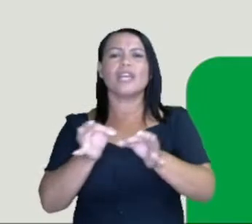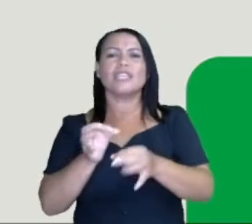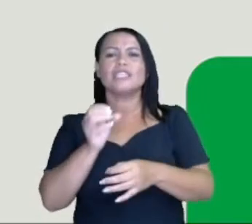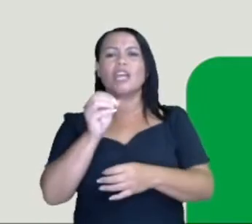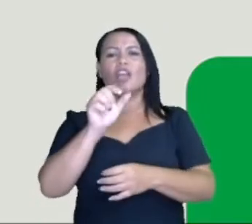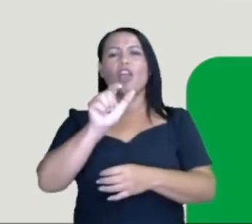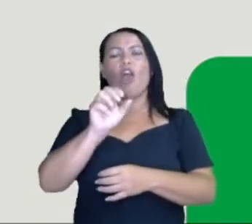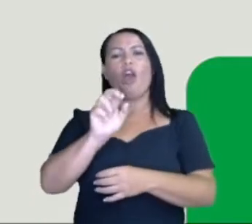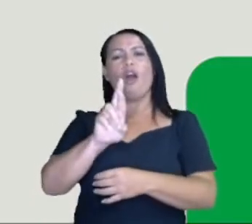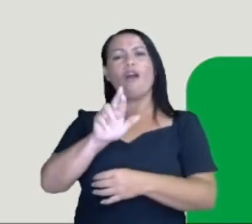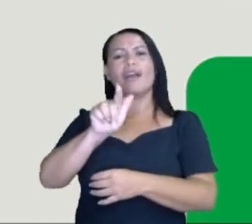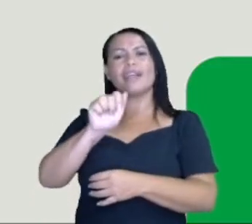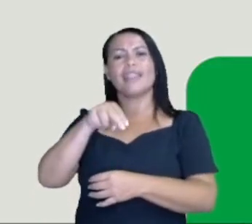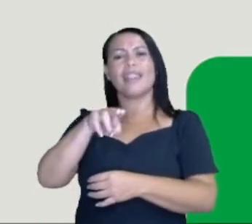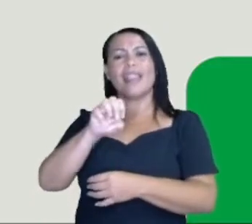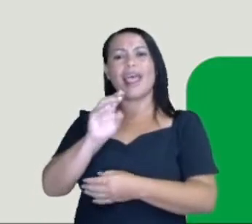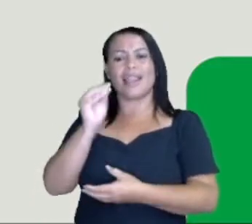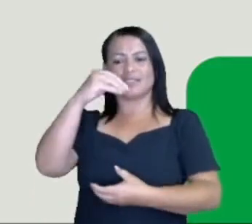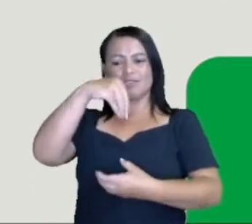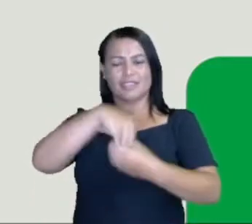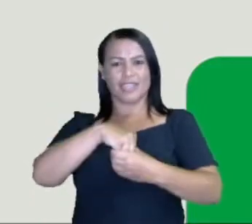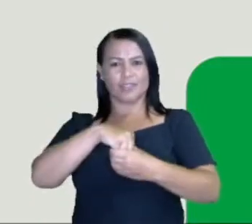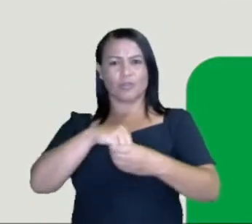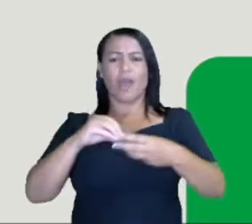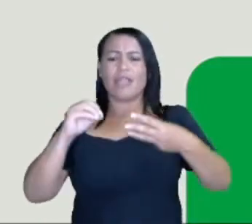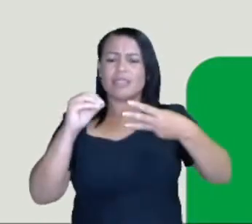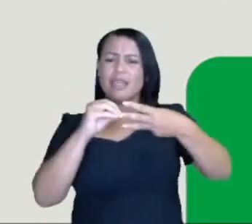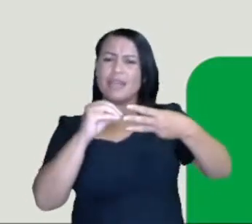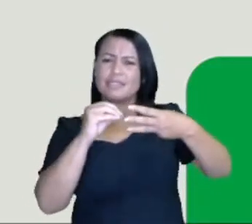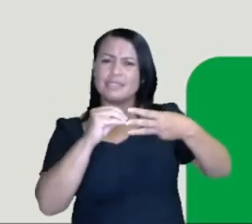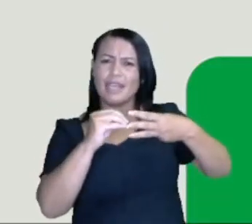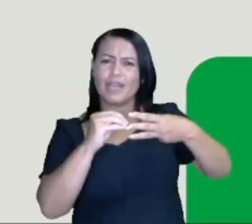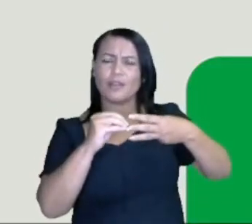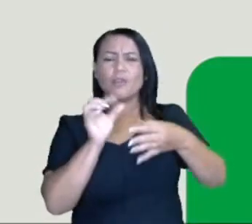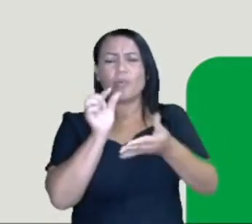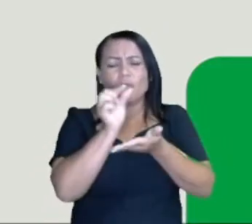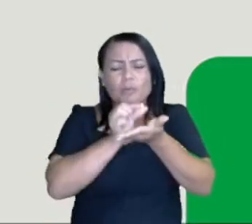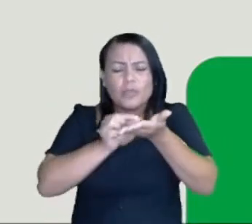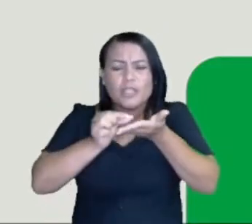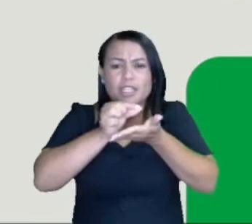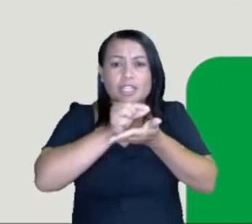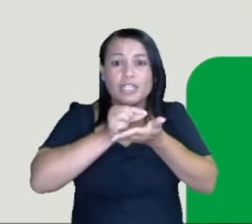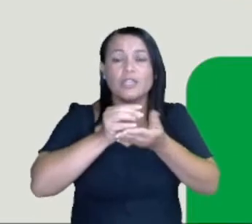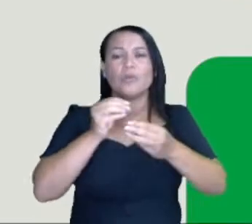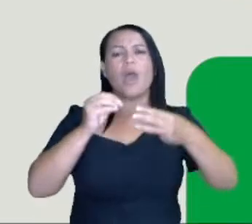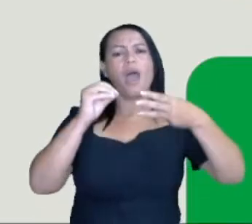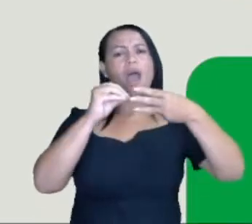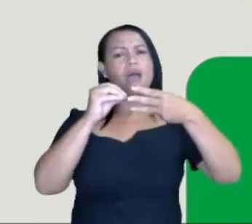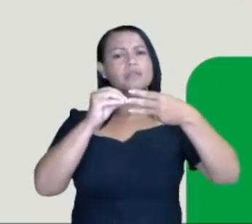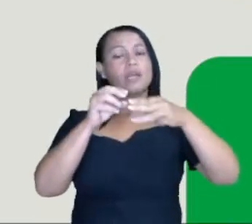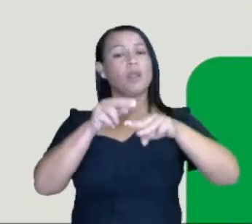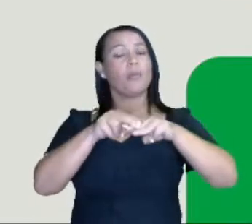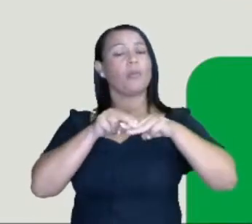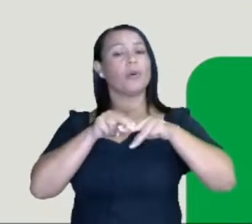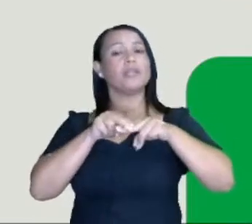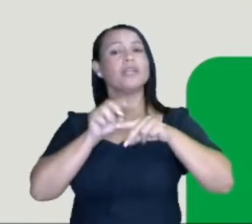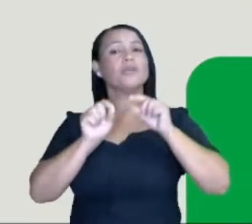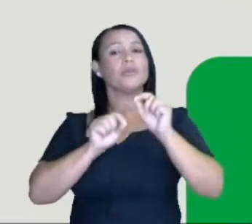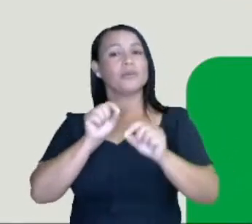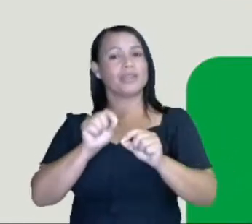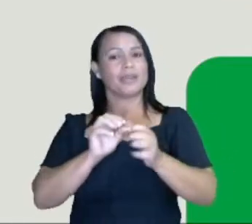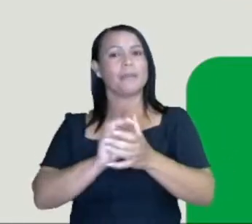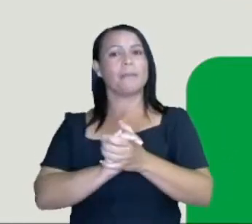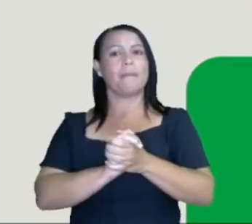vivem dentro das células. São como pequenos órgãos para a célula. As células, portanto,